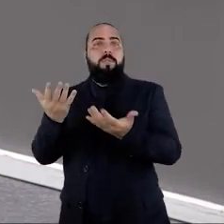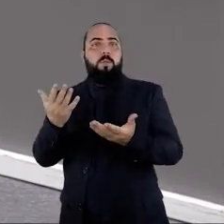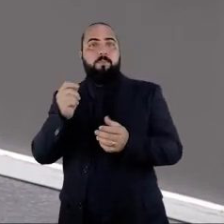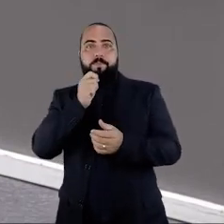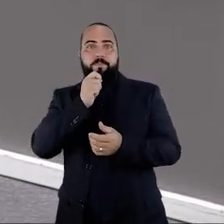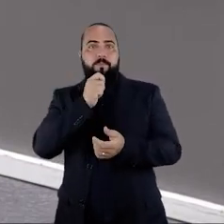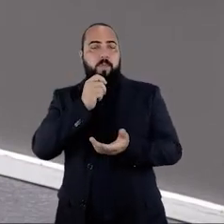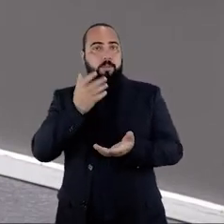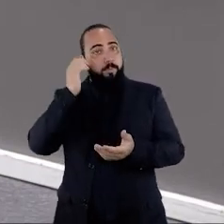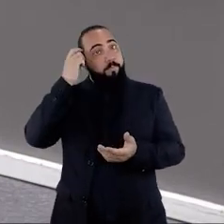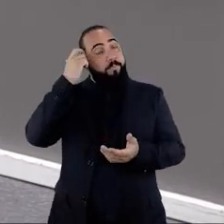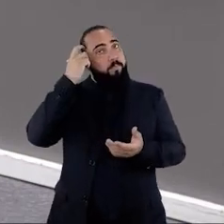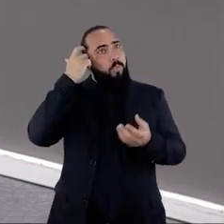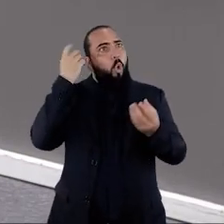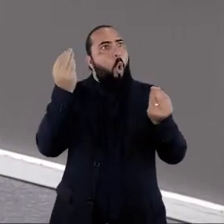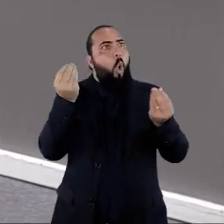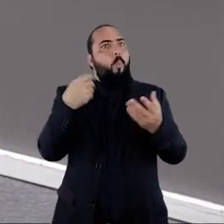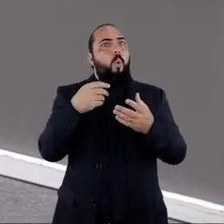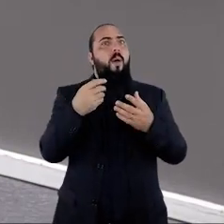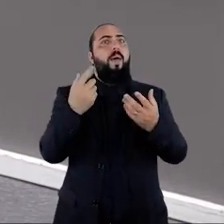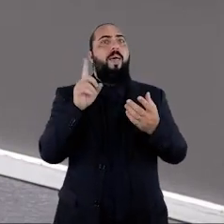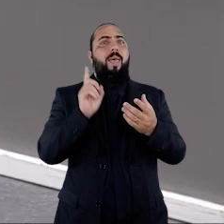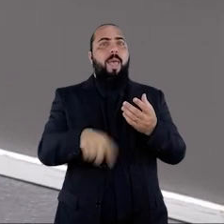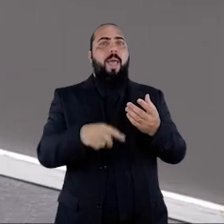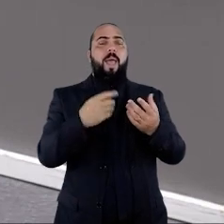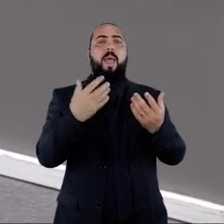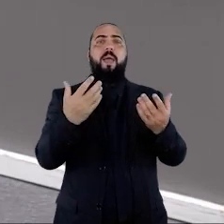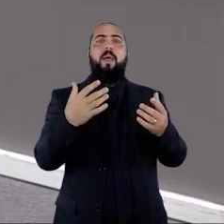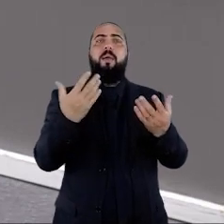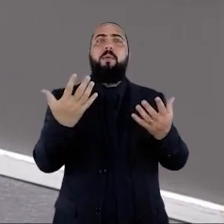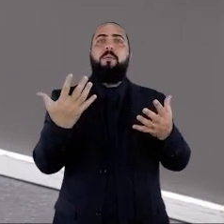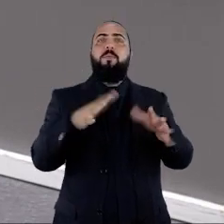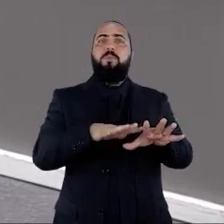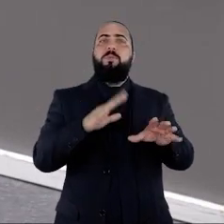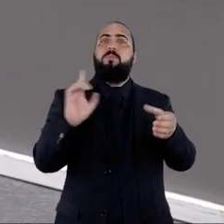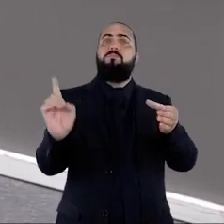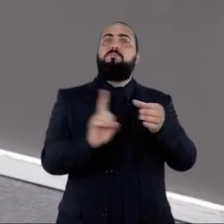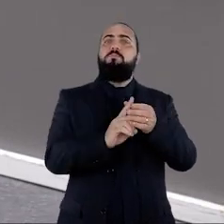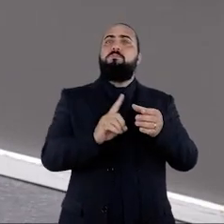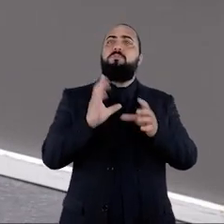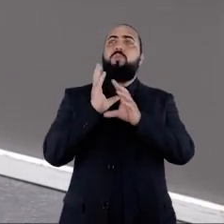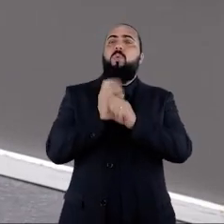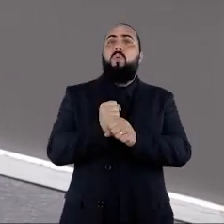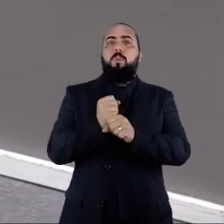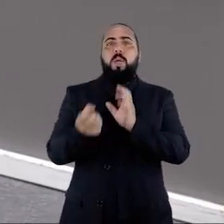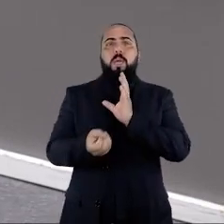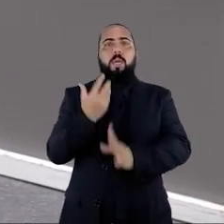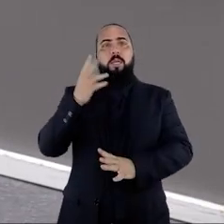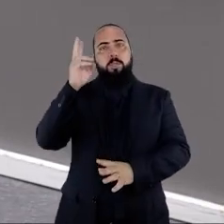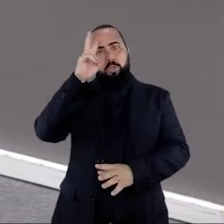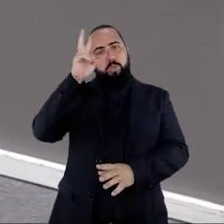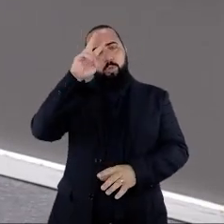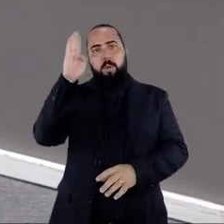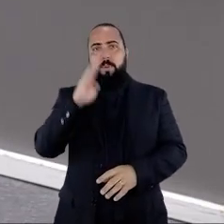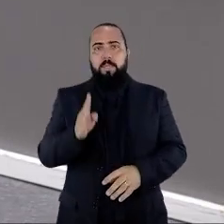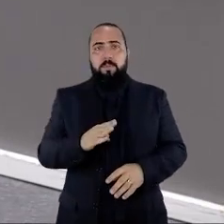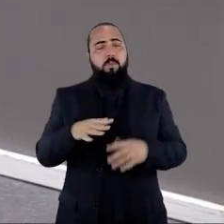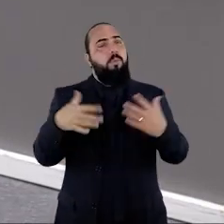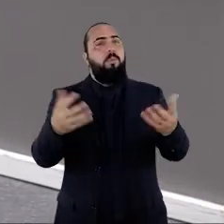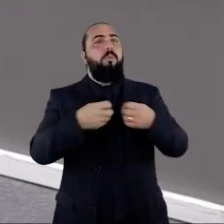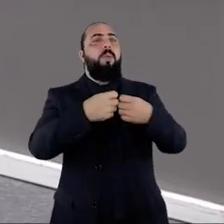queria que vocês comentassem, por um lado, como que essa exclusão sistemática das posições de poder se constrói na história do Brasil, e por outro,